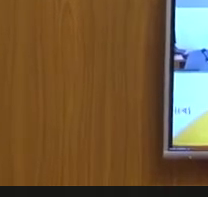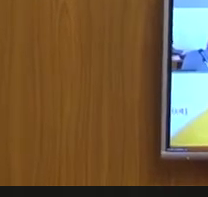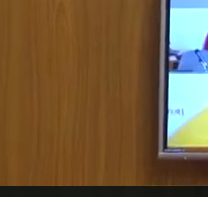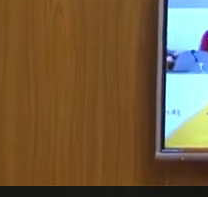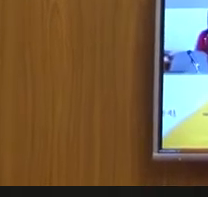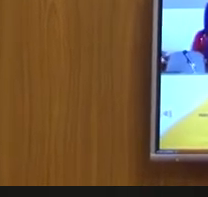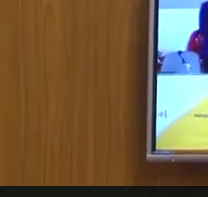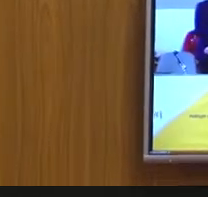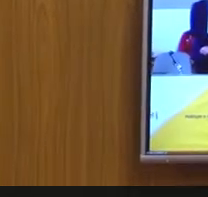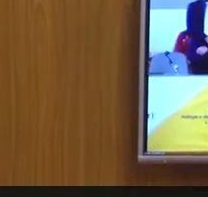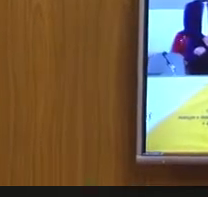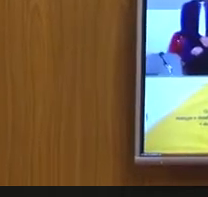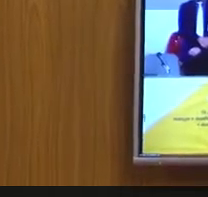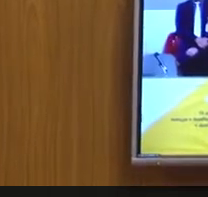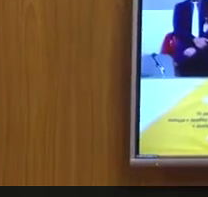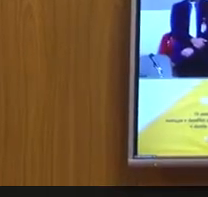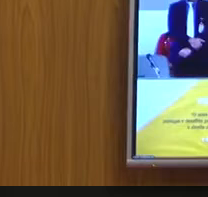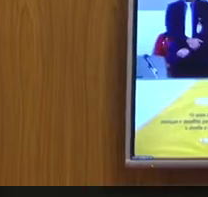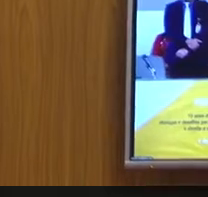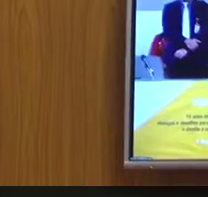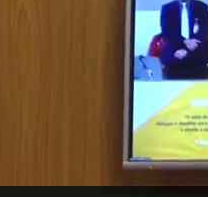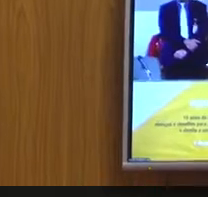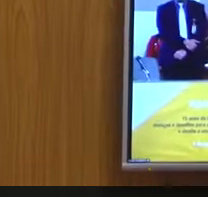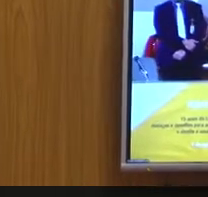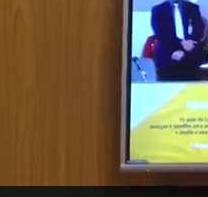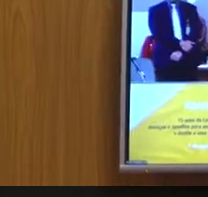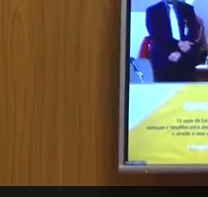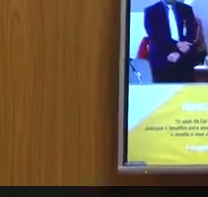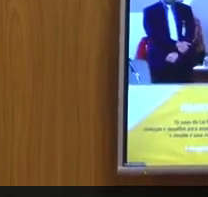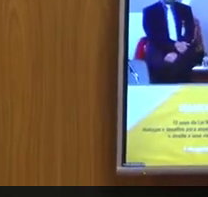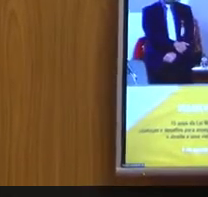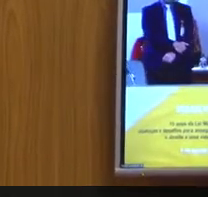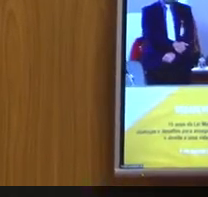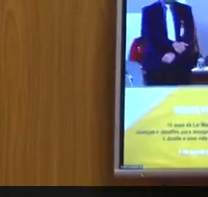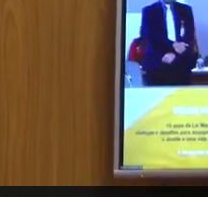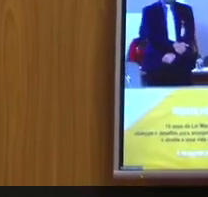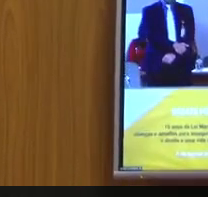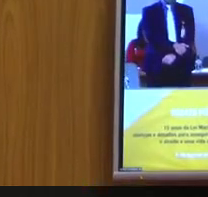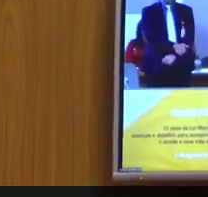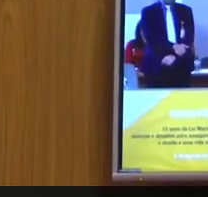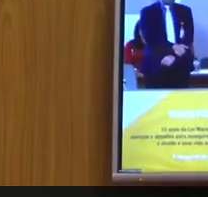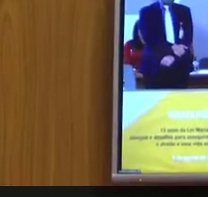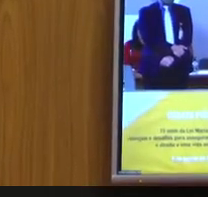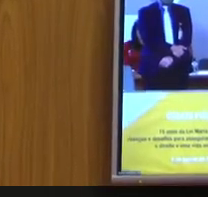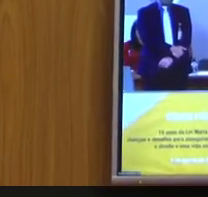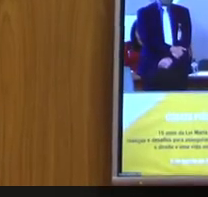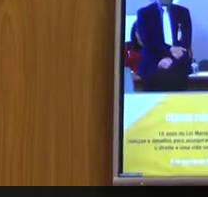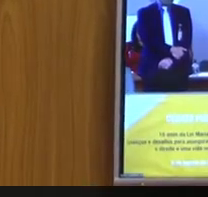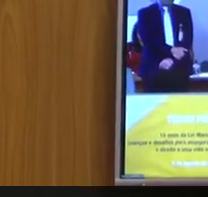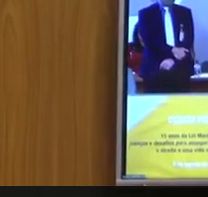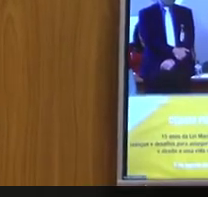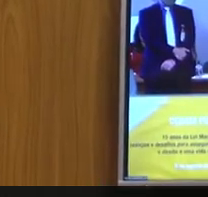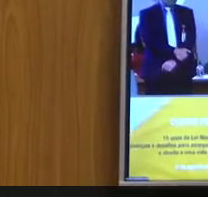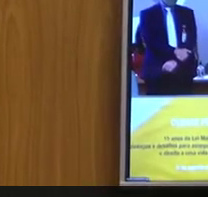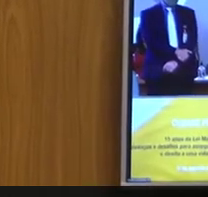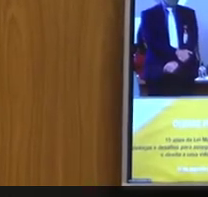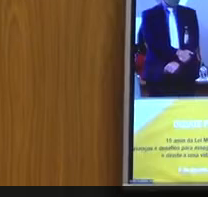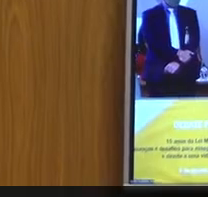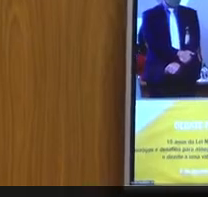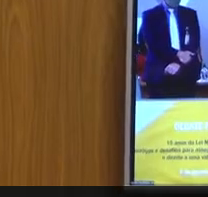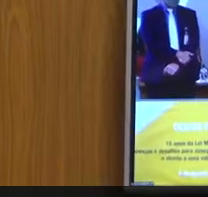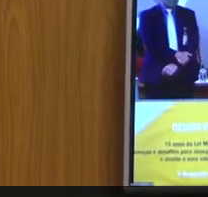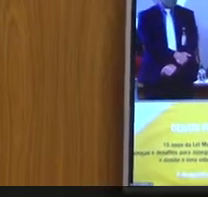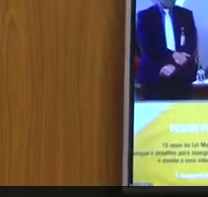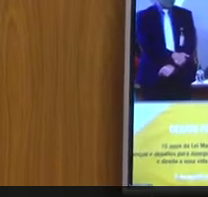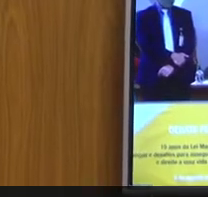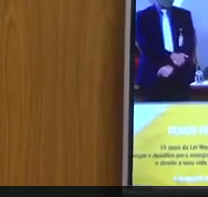remota Maria Cecília Oliveira coordenadora da Defensoria especializada na defesa dos direitos da mulher em situação de